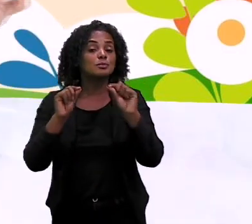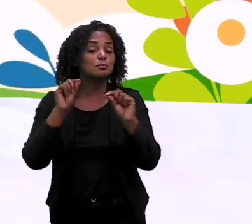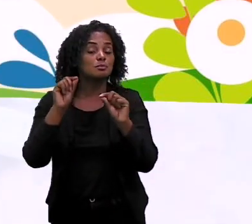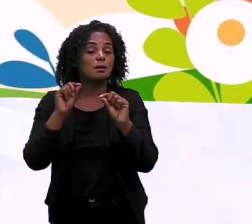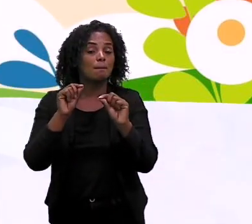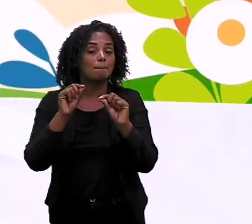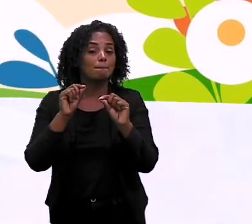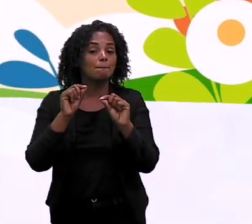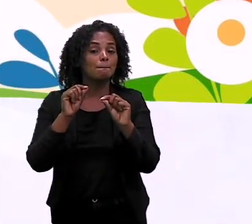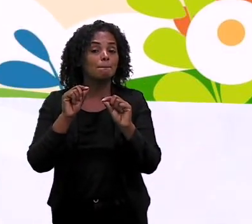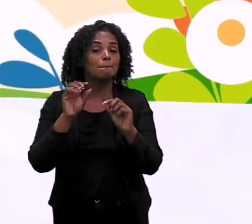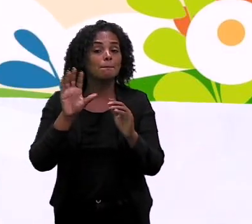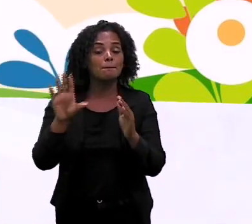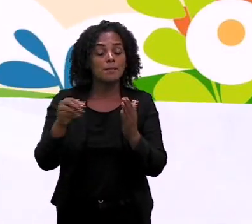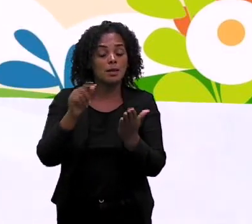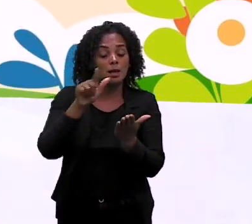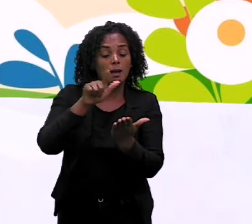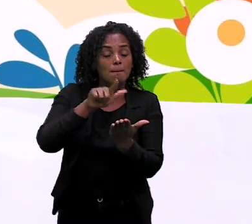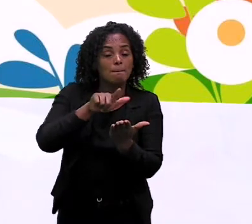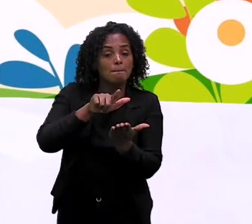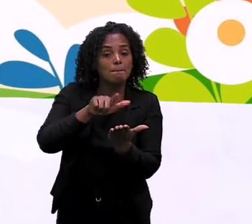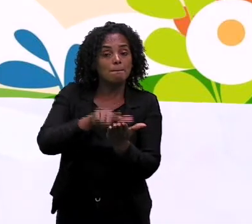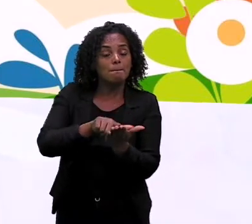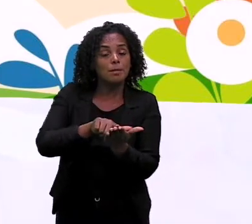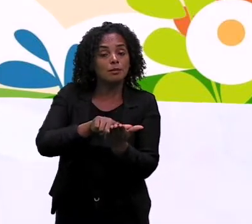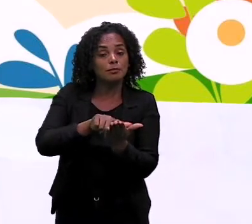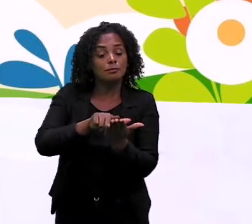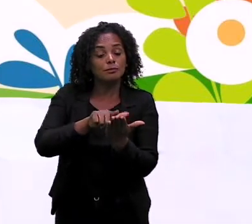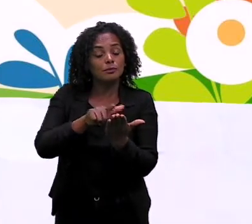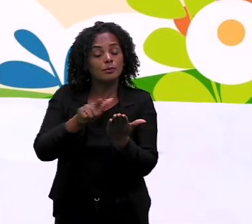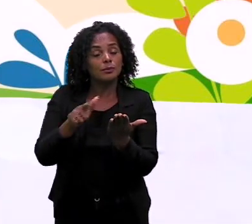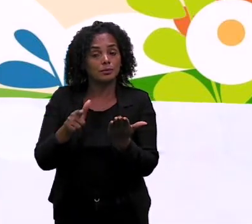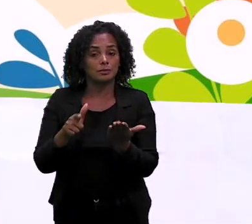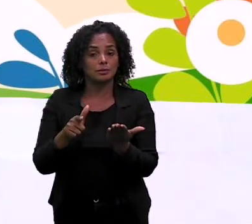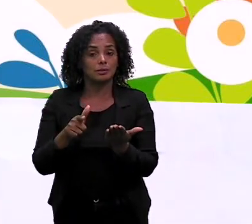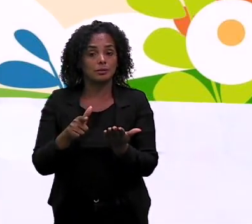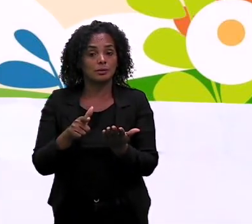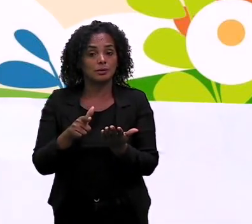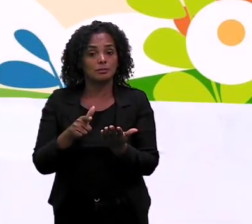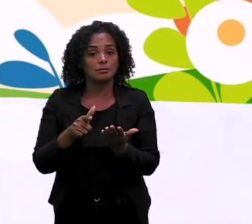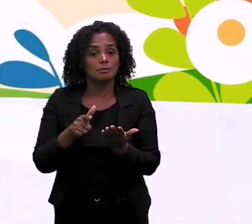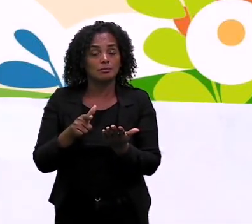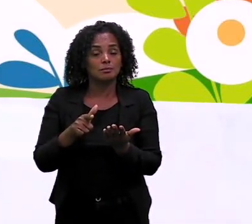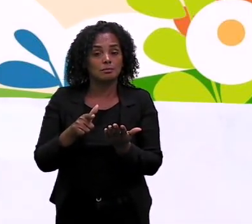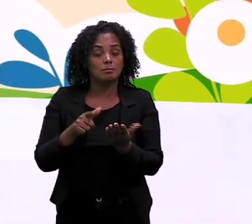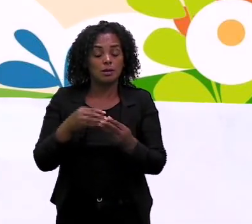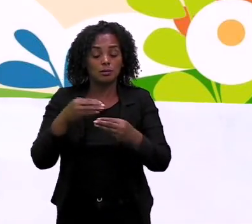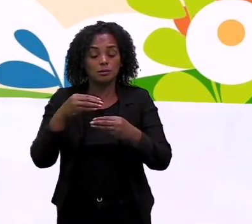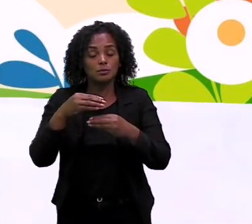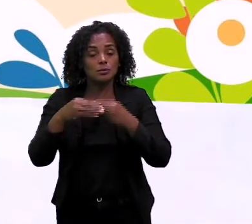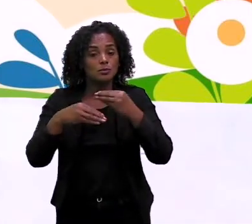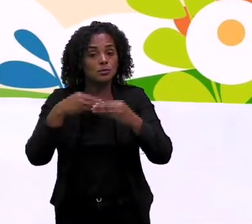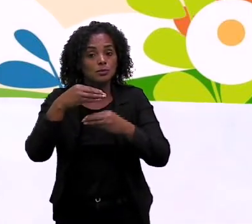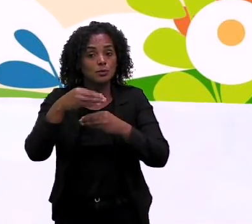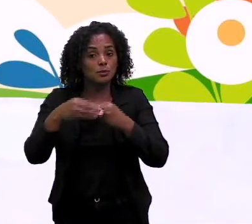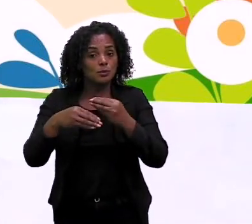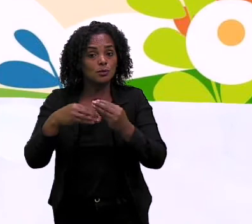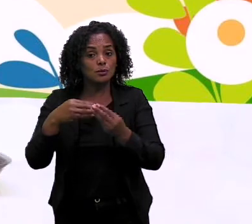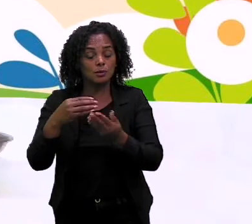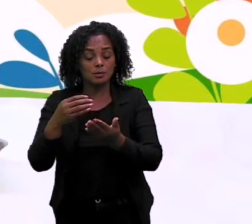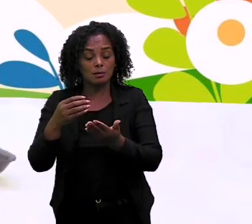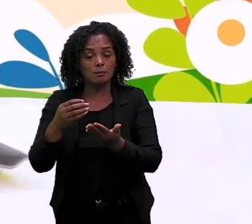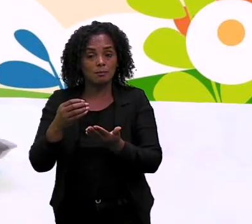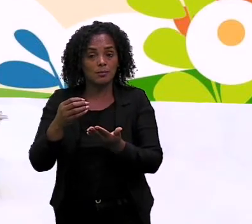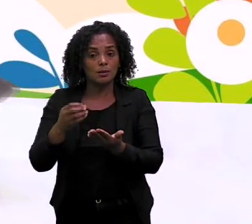Agora, nós vamos carimbar esse papel com esses rolinhos aqui que nós fizemos.